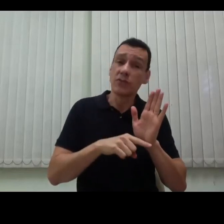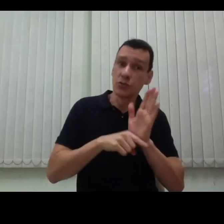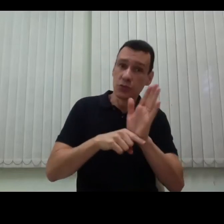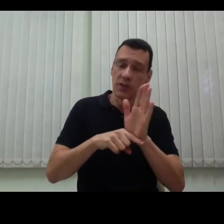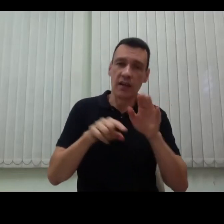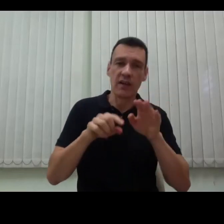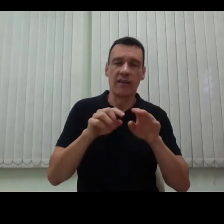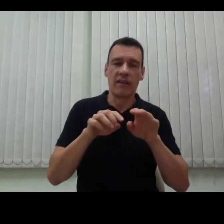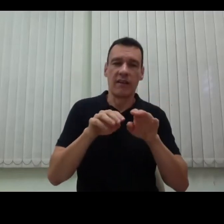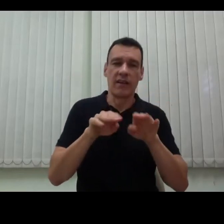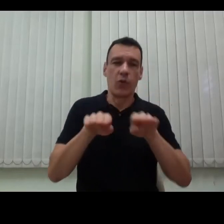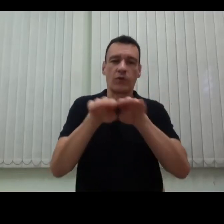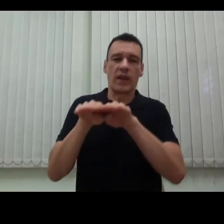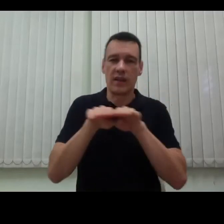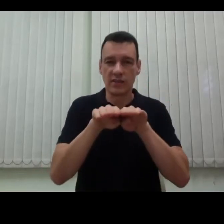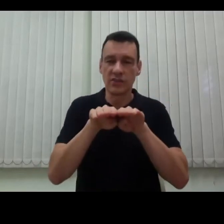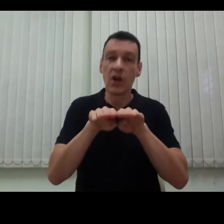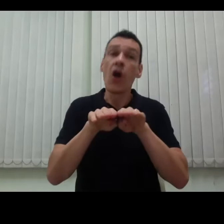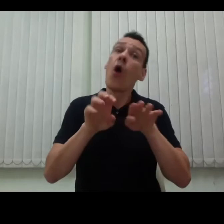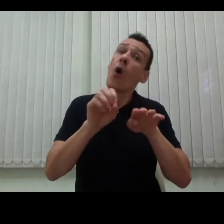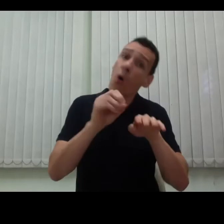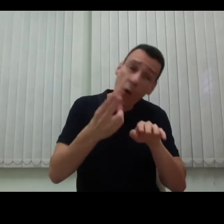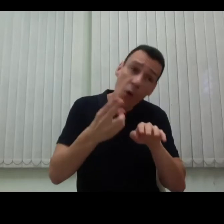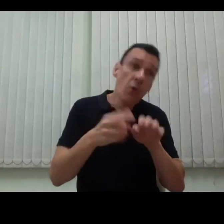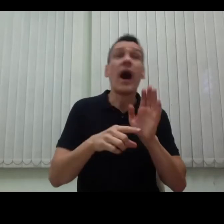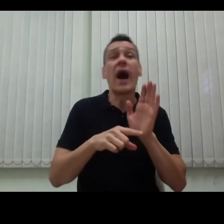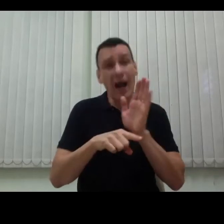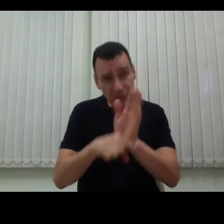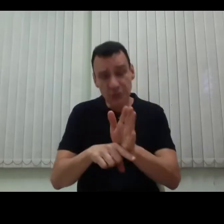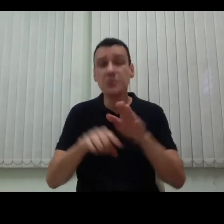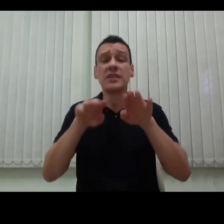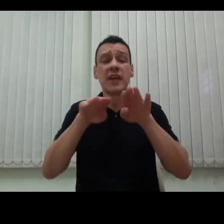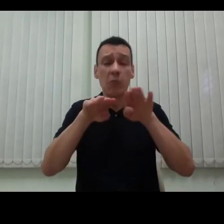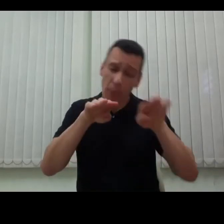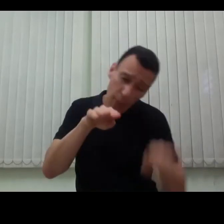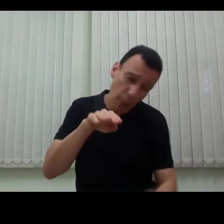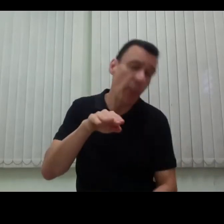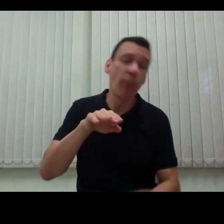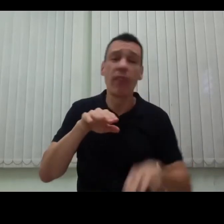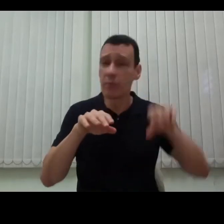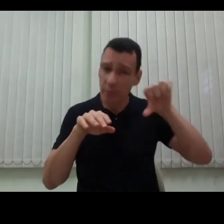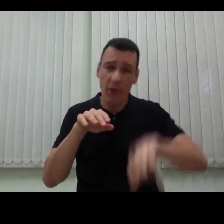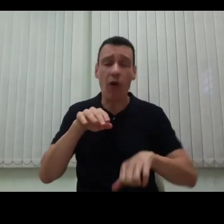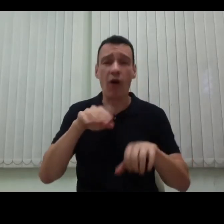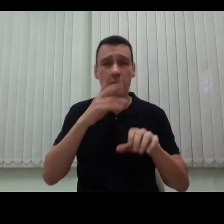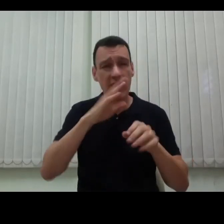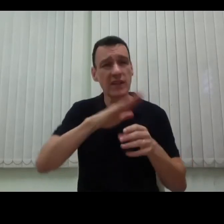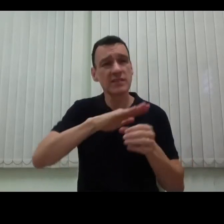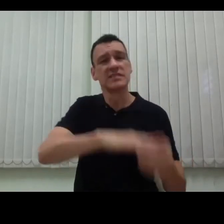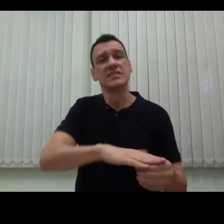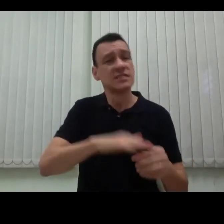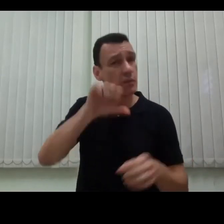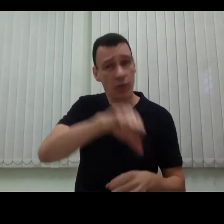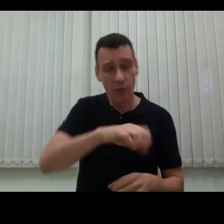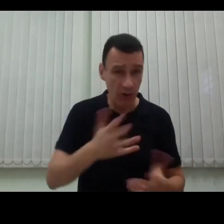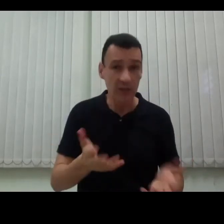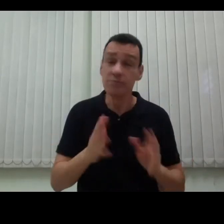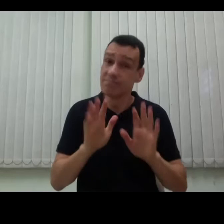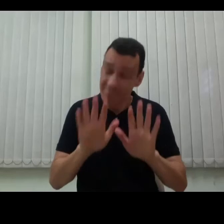desses processos, né? Então, todos nós, cidadãos e cidadãs, temos de estar comprometidos